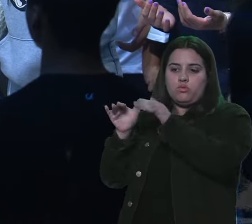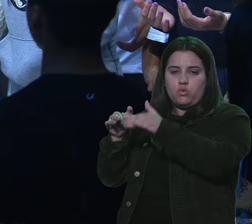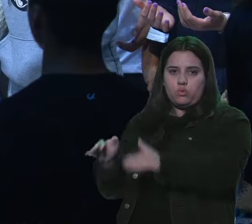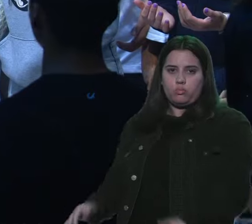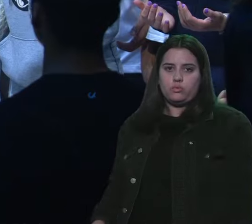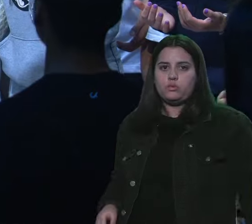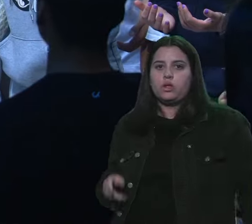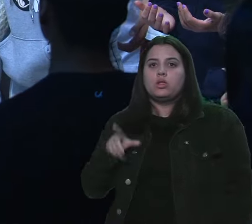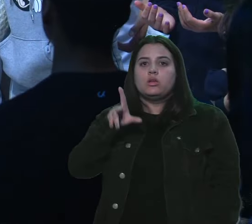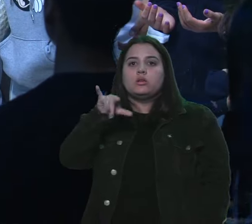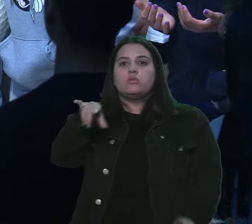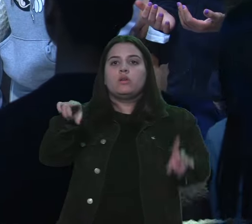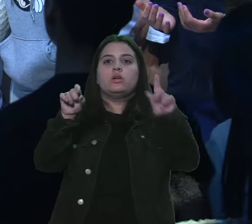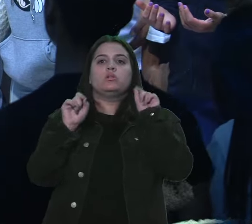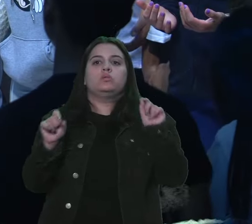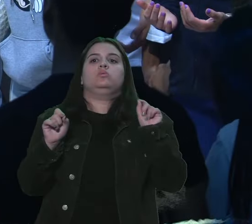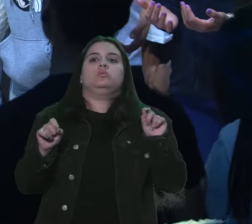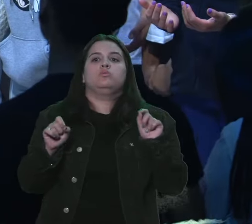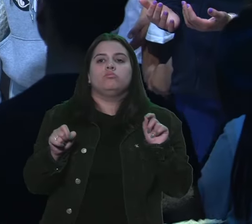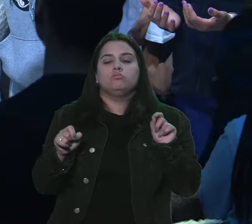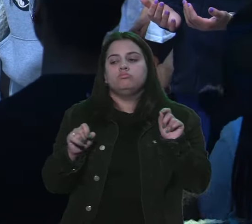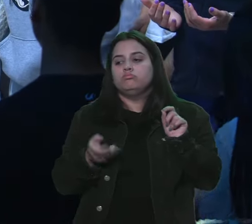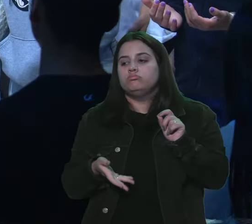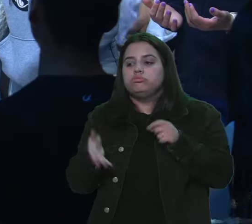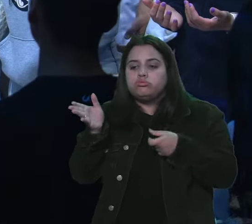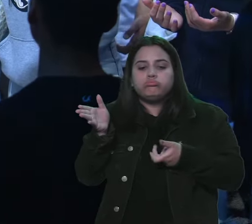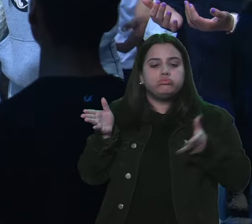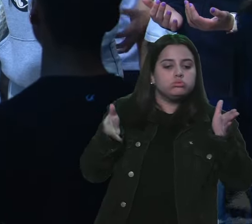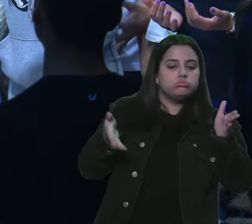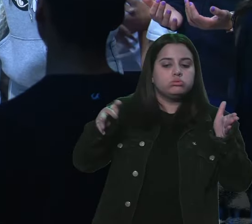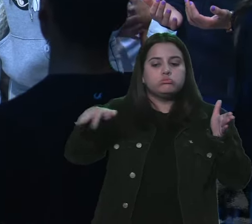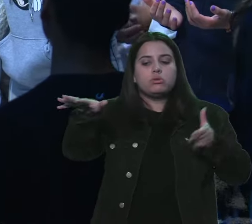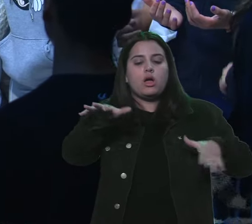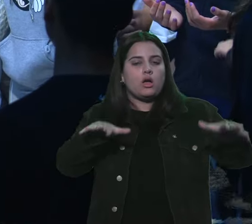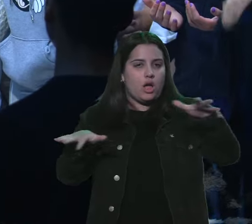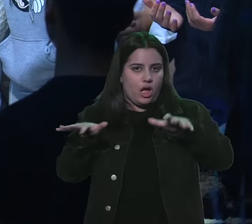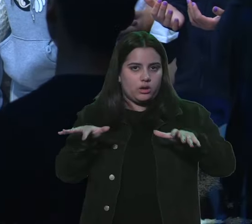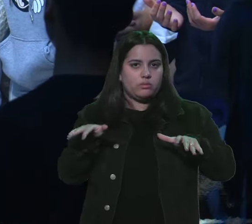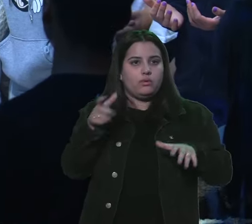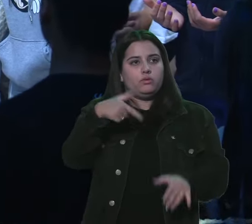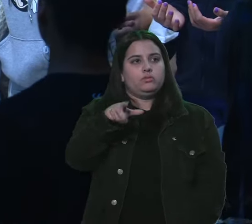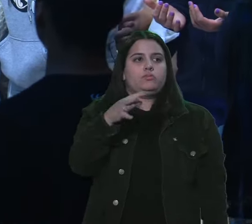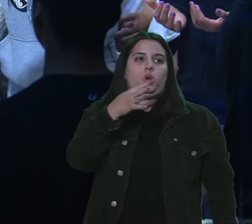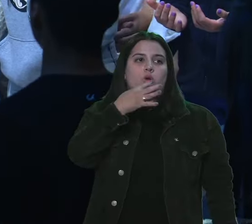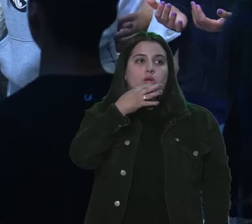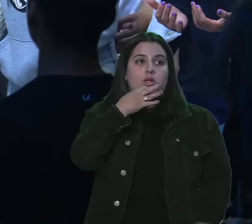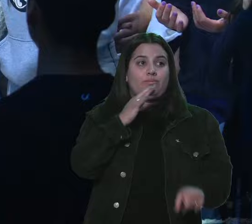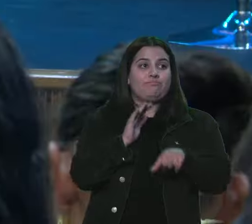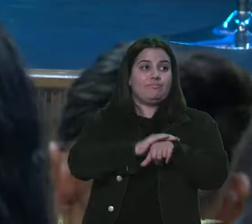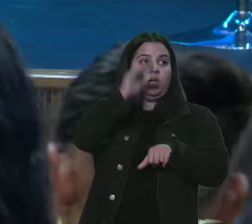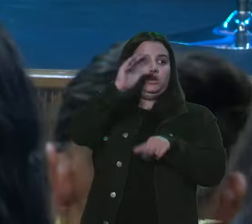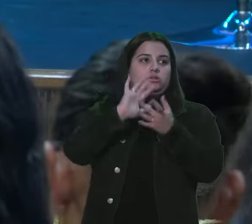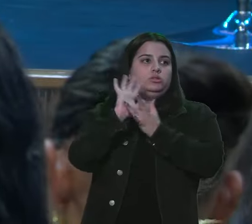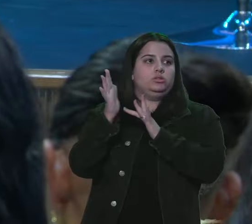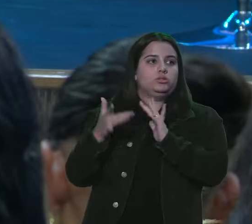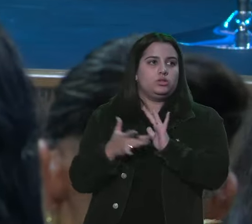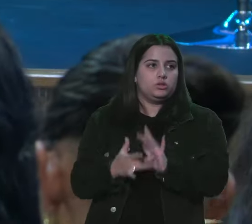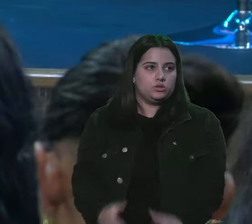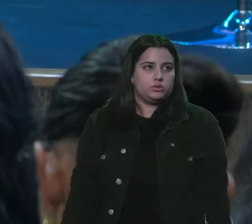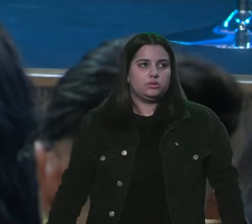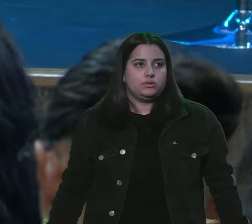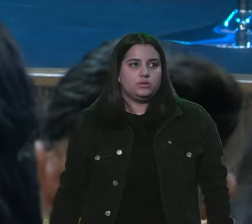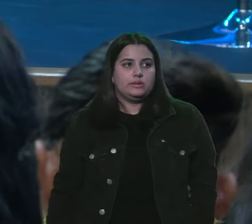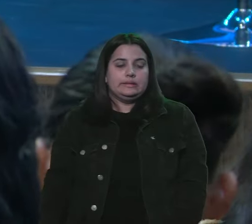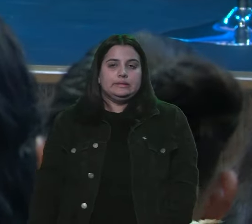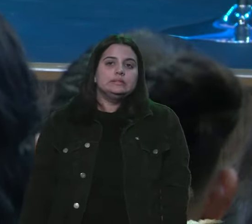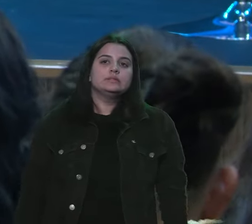a gente vai te direcionar por alguns meios que a gente tem aqui para você conhecer mais Jesus e a palavra de Deus.